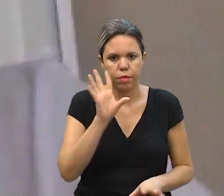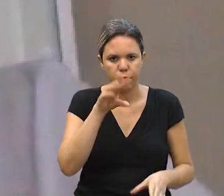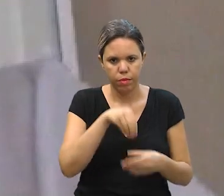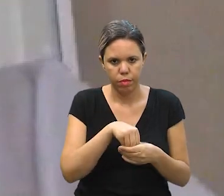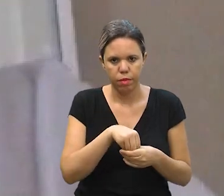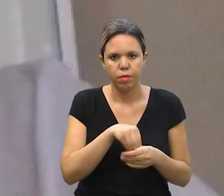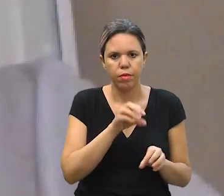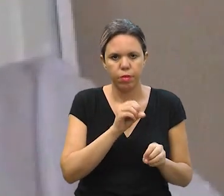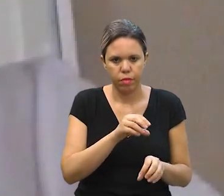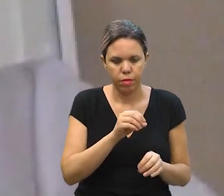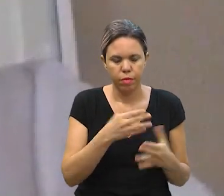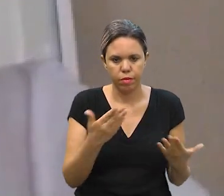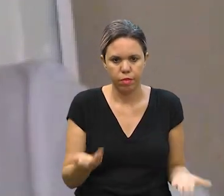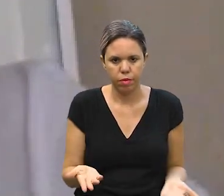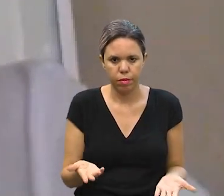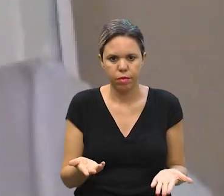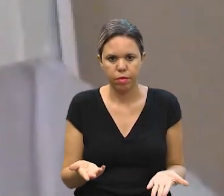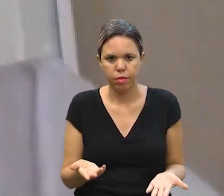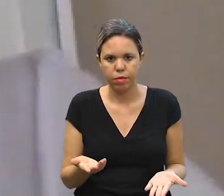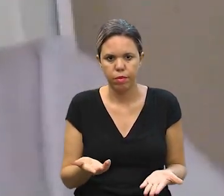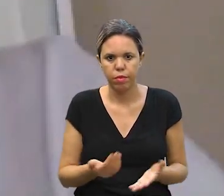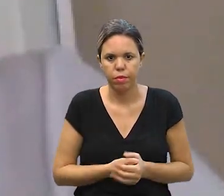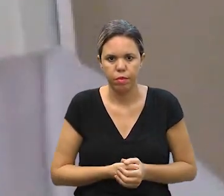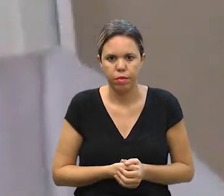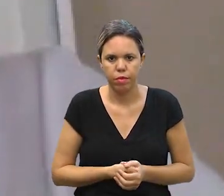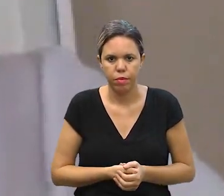regularizado. Então,